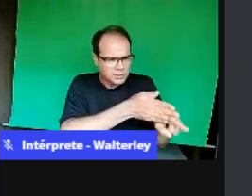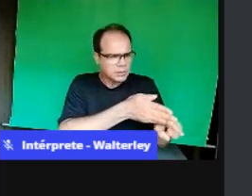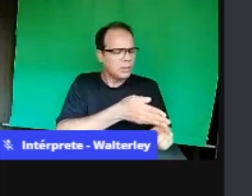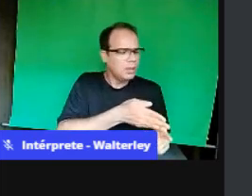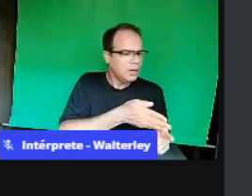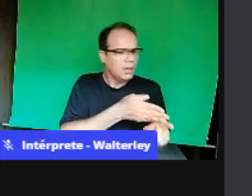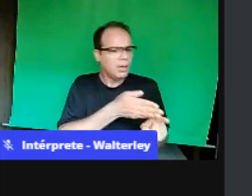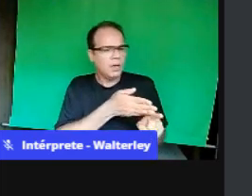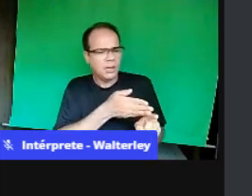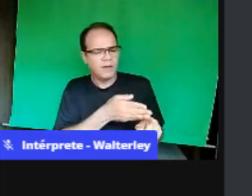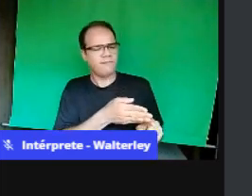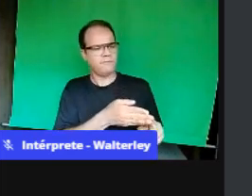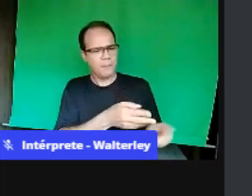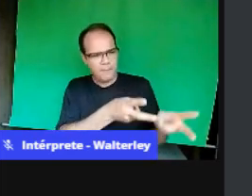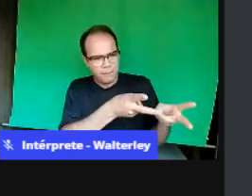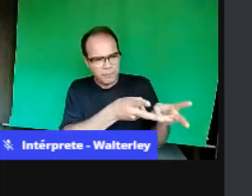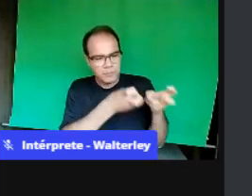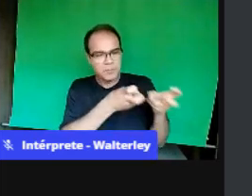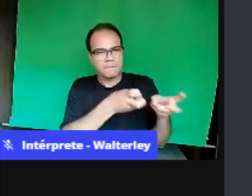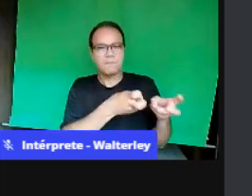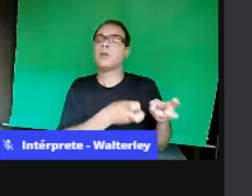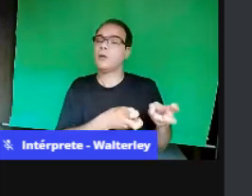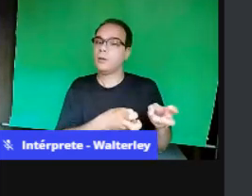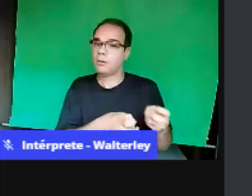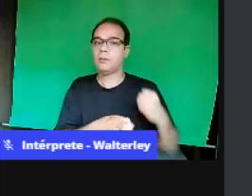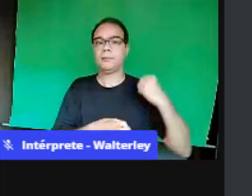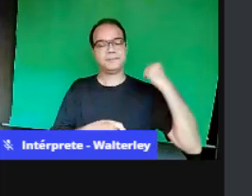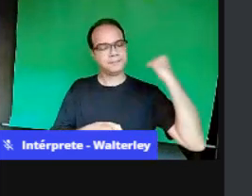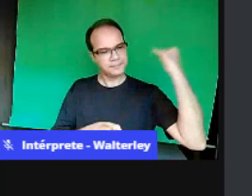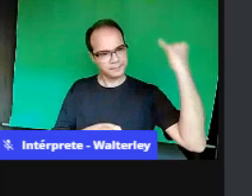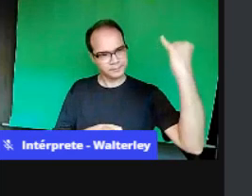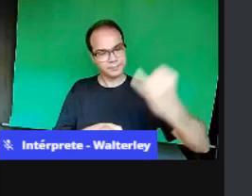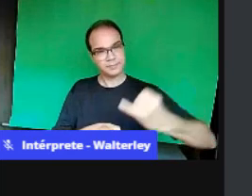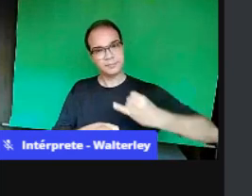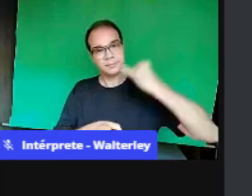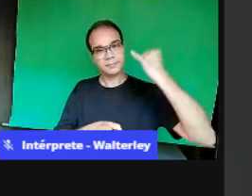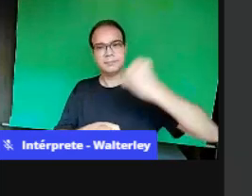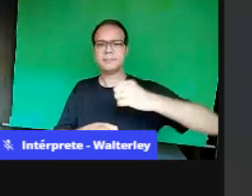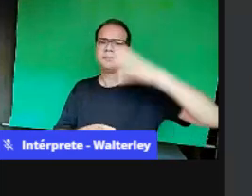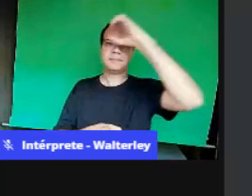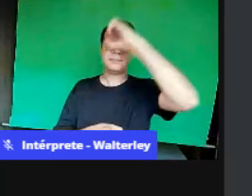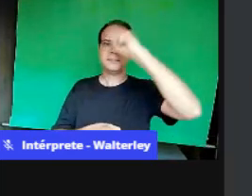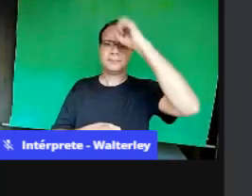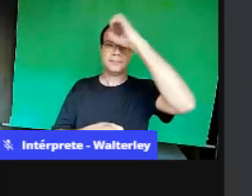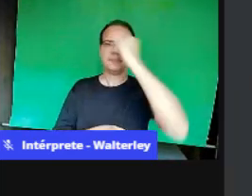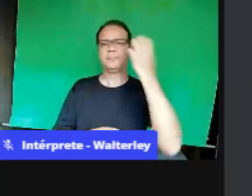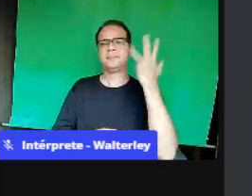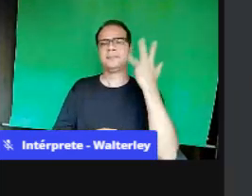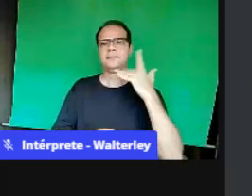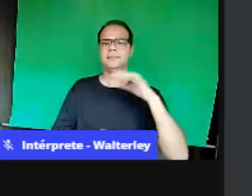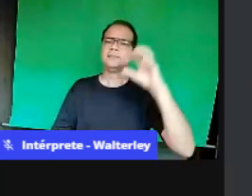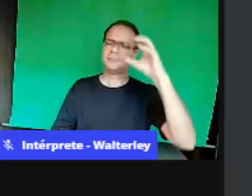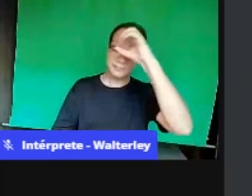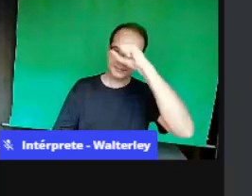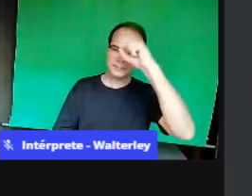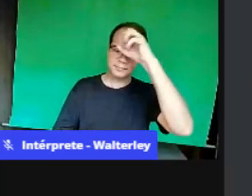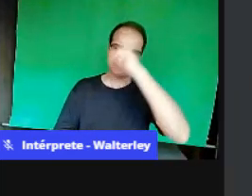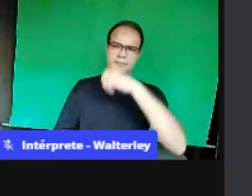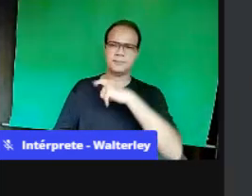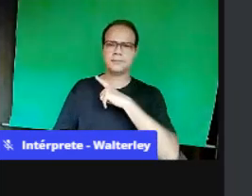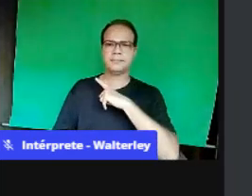porque é um dos fatores que interferem muito na aprendizagem dessa criança, né? O